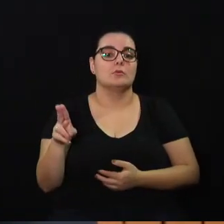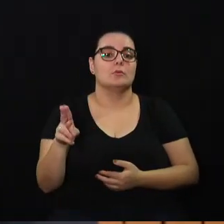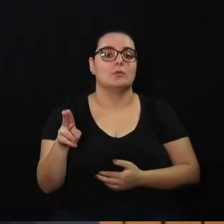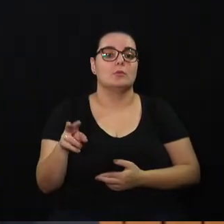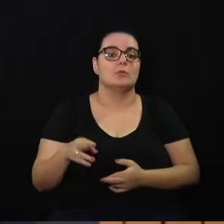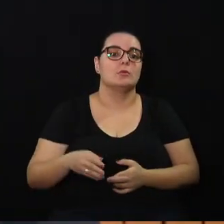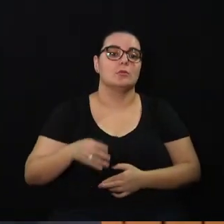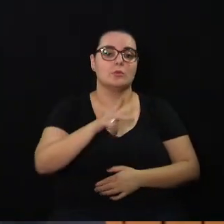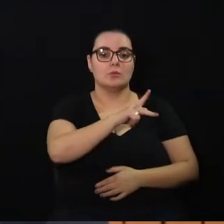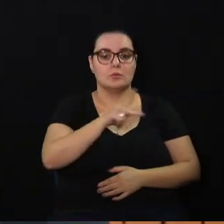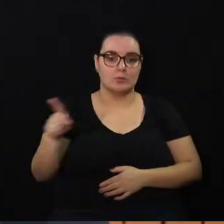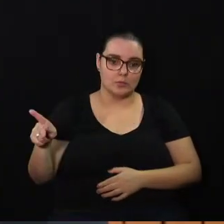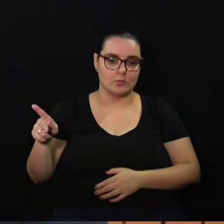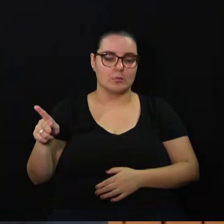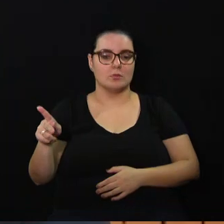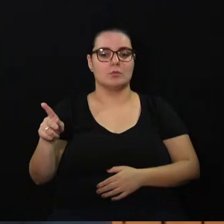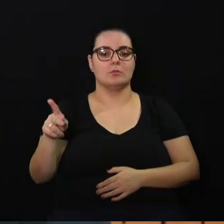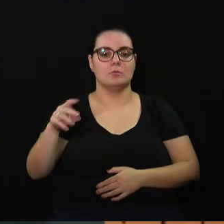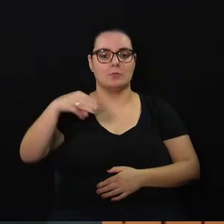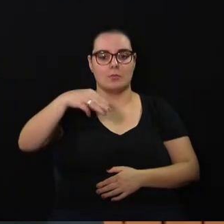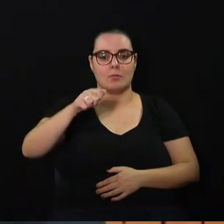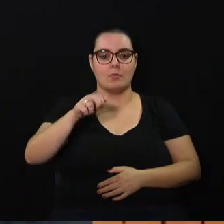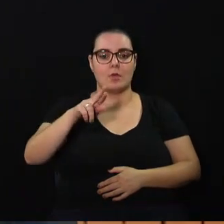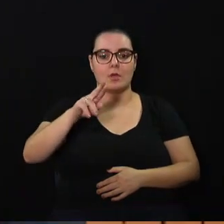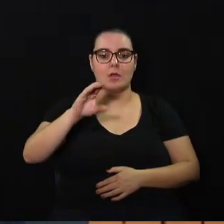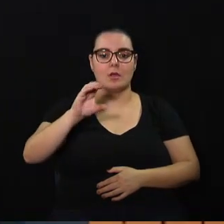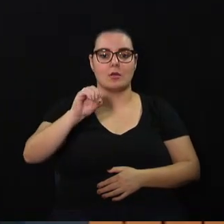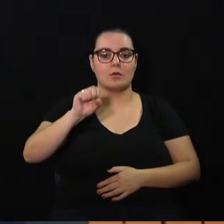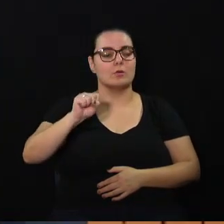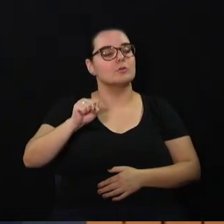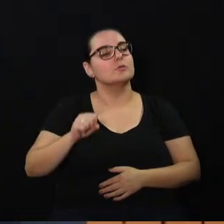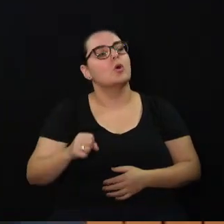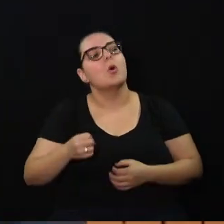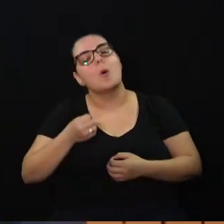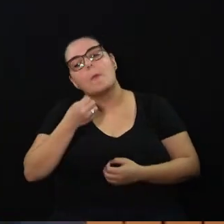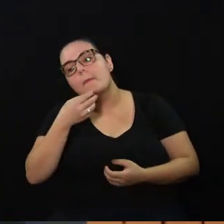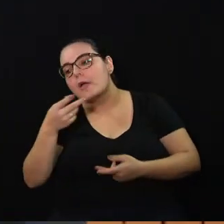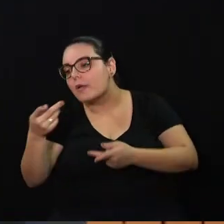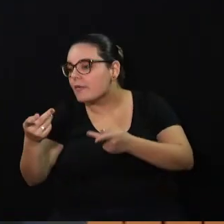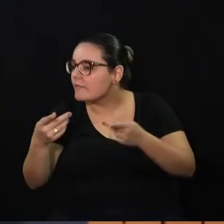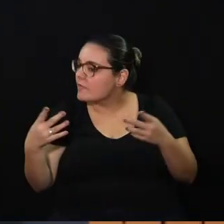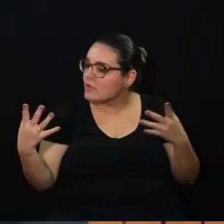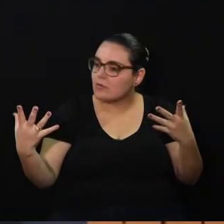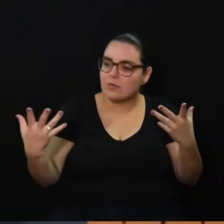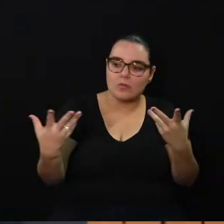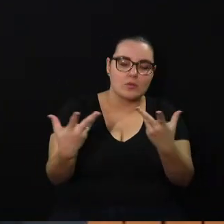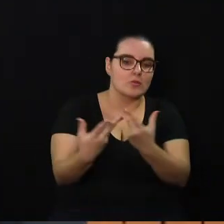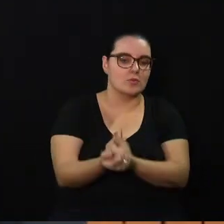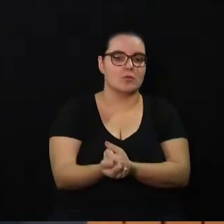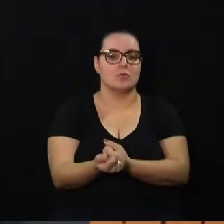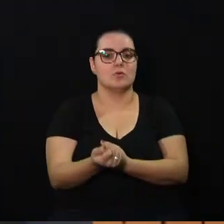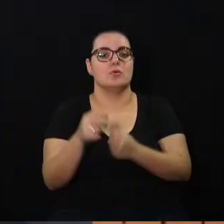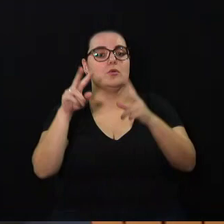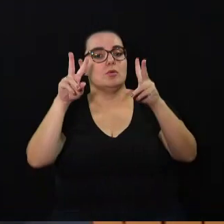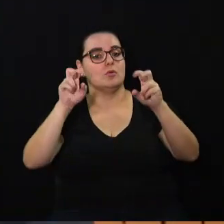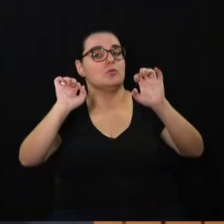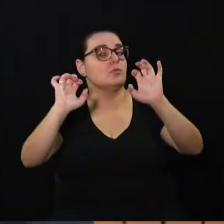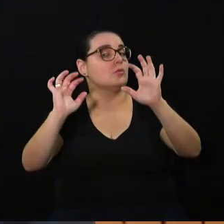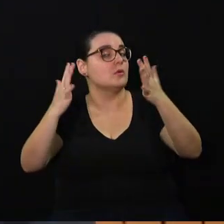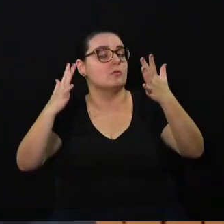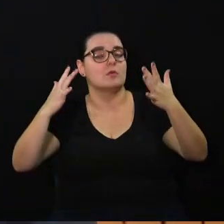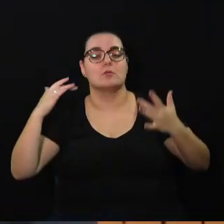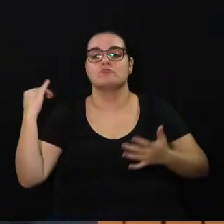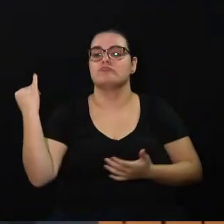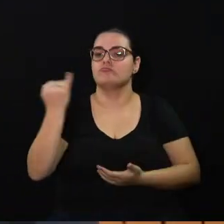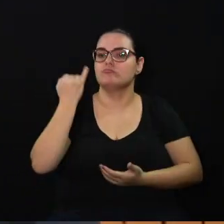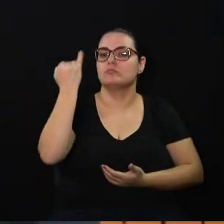bernardelli dar as boas vindas a todos vocês é para esse evento que eu considero reputo da maior importância é o